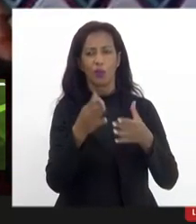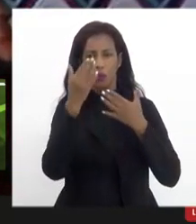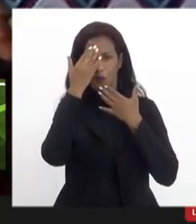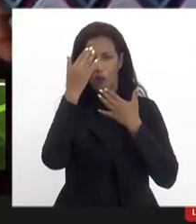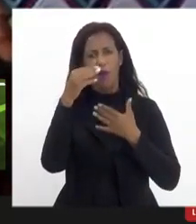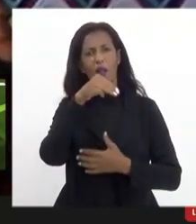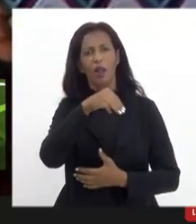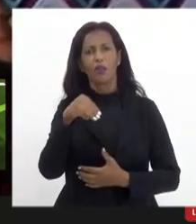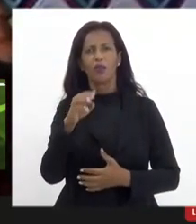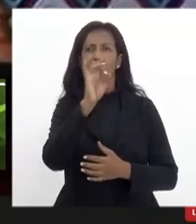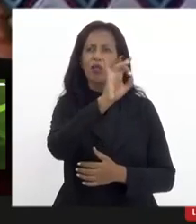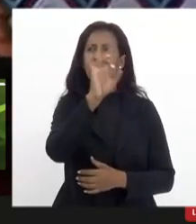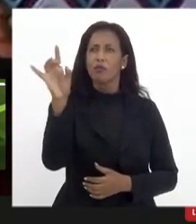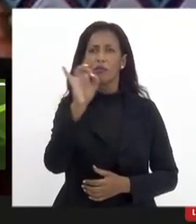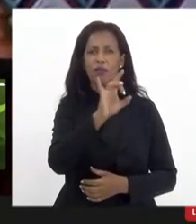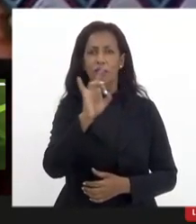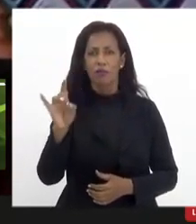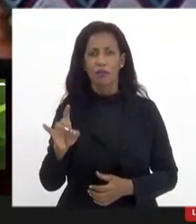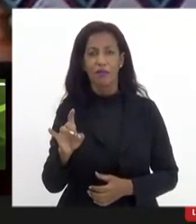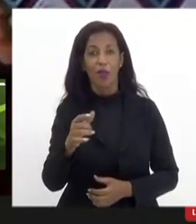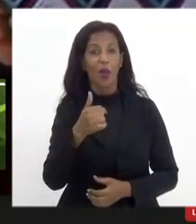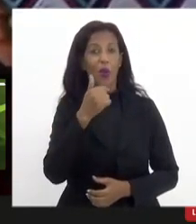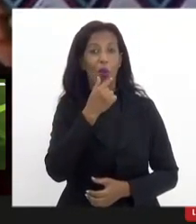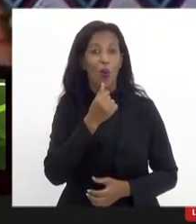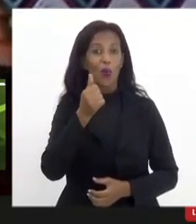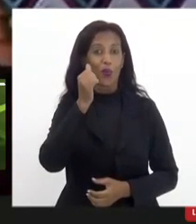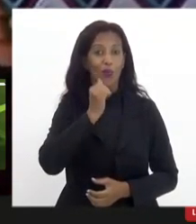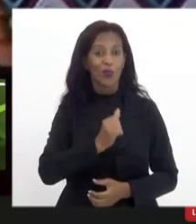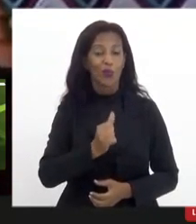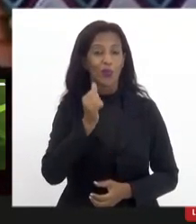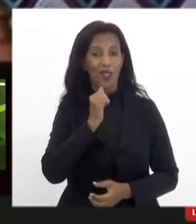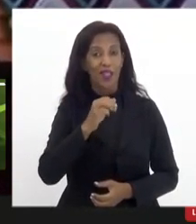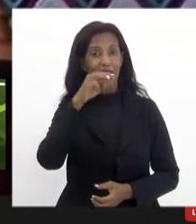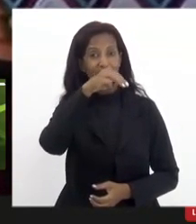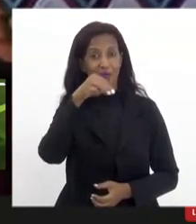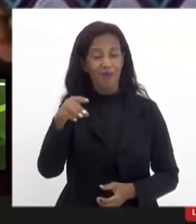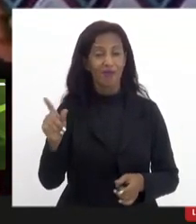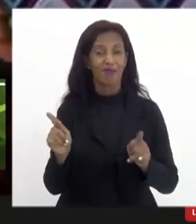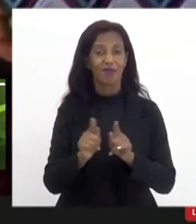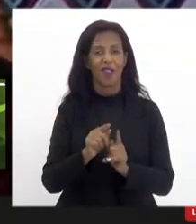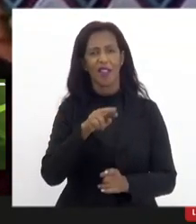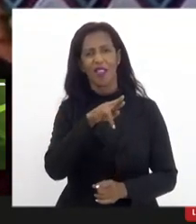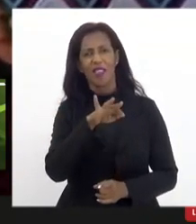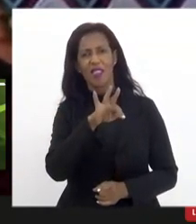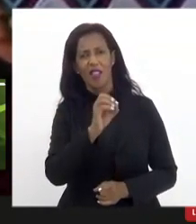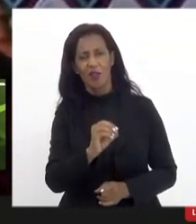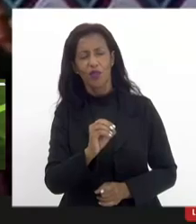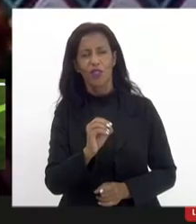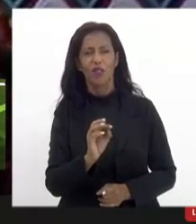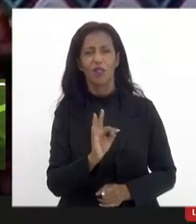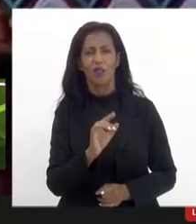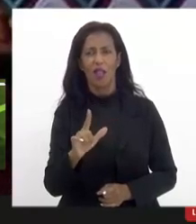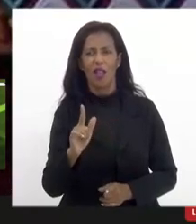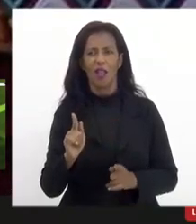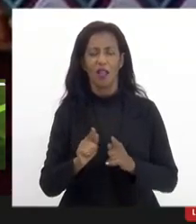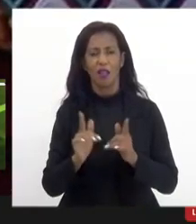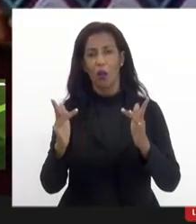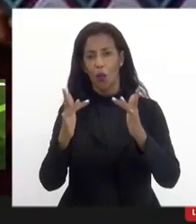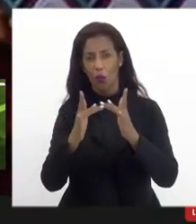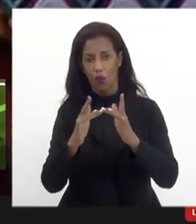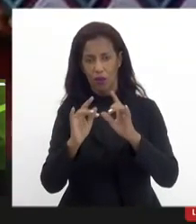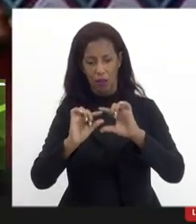aos mestres, né, as mestras também. Nelsinho Teles está deixando aqui o